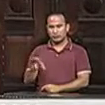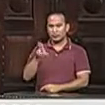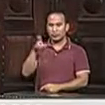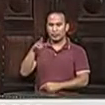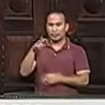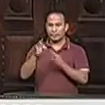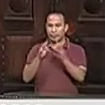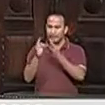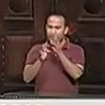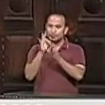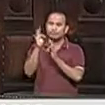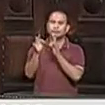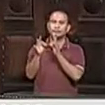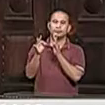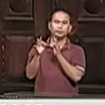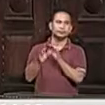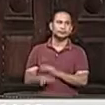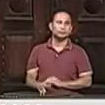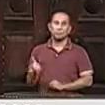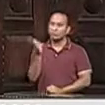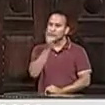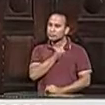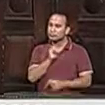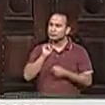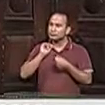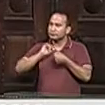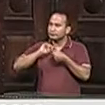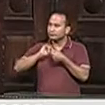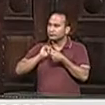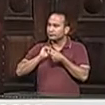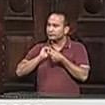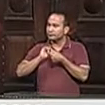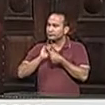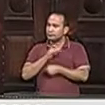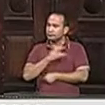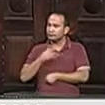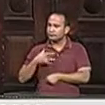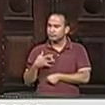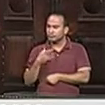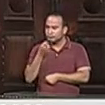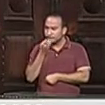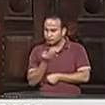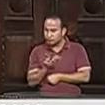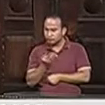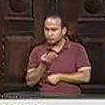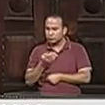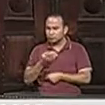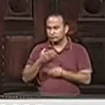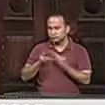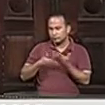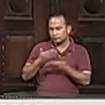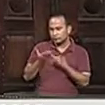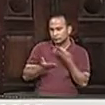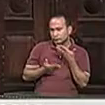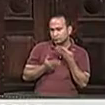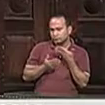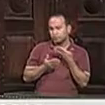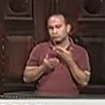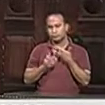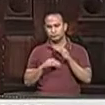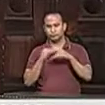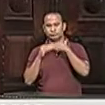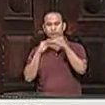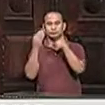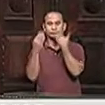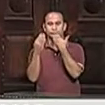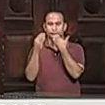tratamento, consegue manter a sua medicação em dia, seu acompanhamento terapêutico, desenvolve uma série de